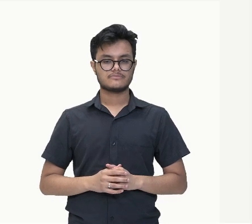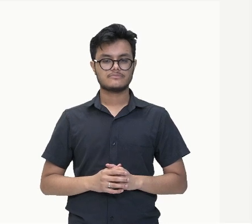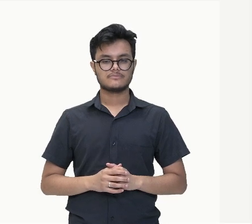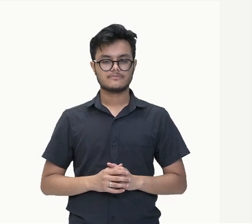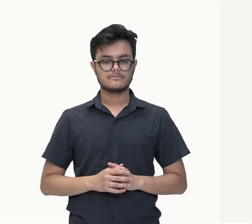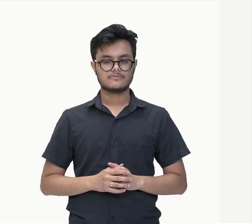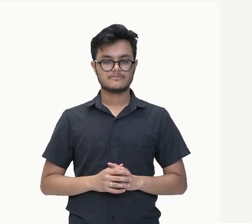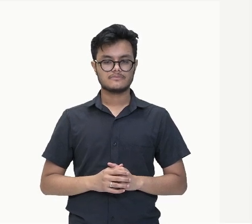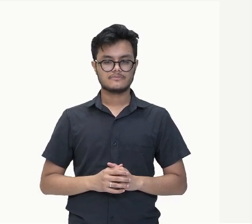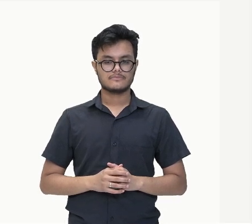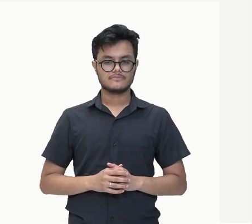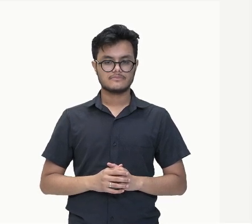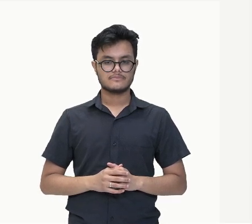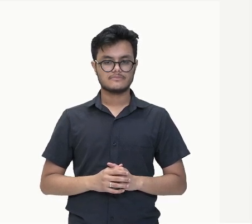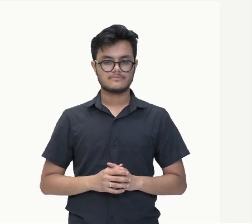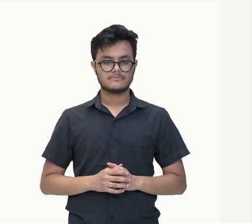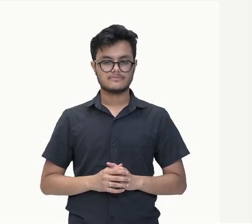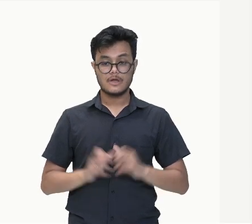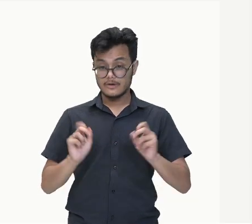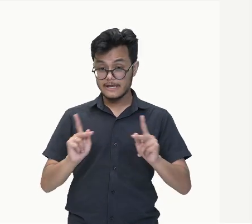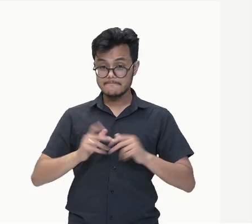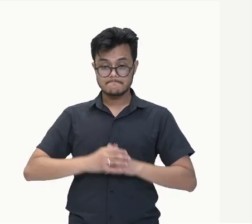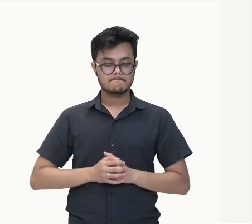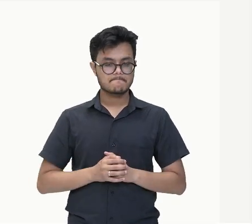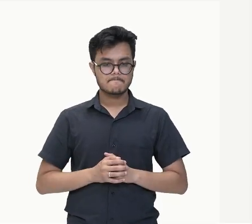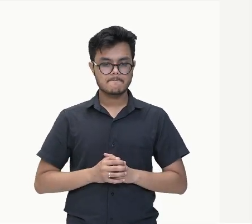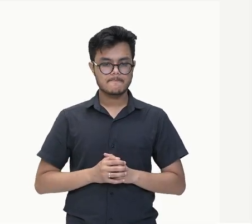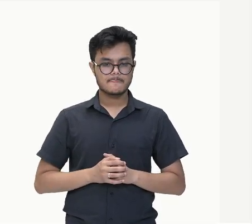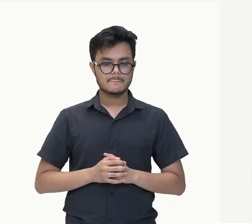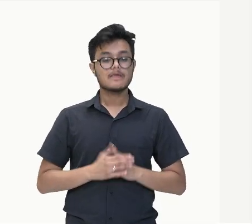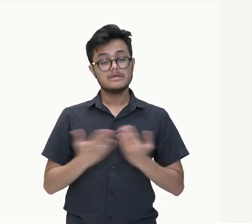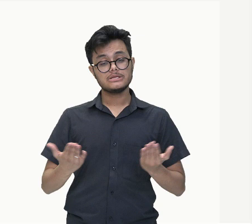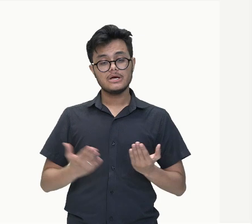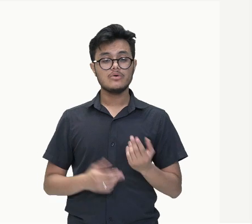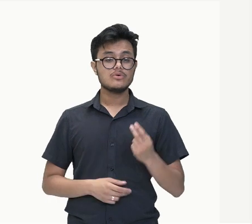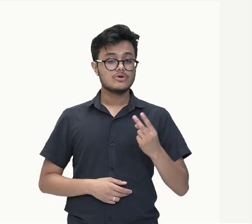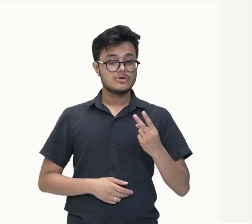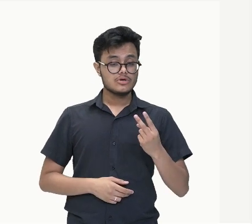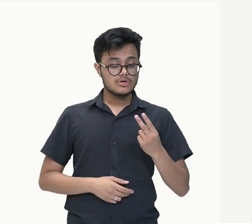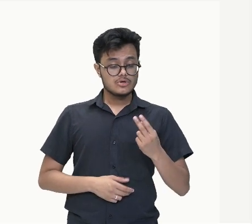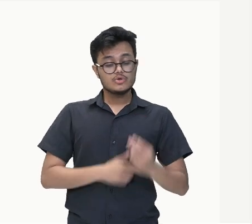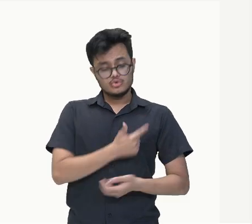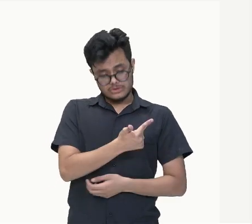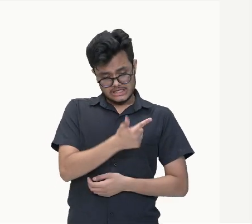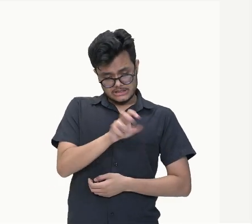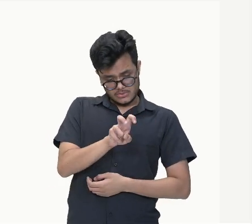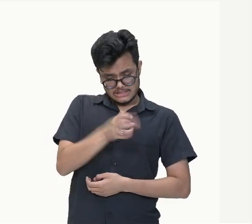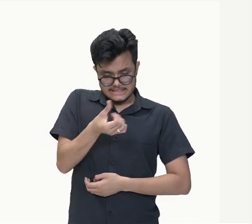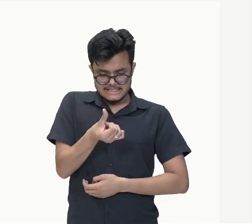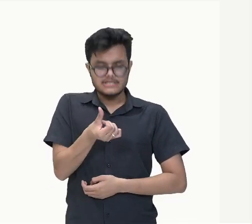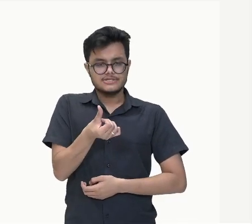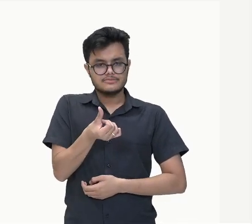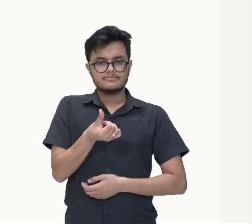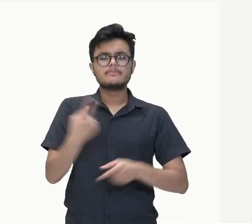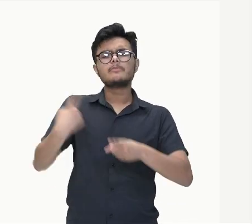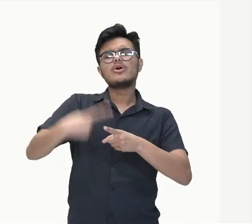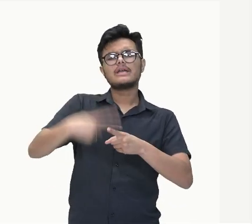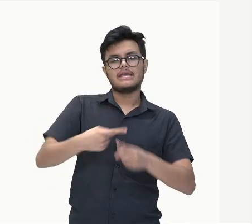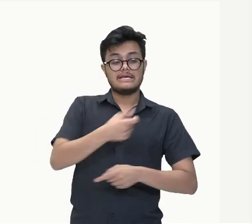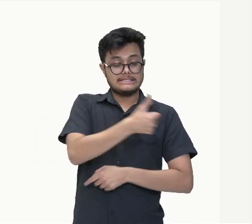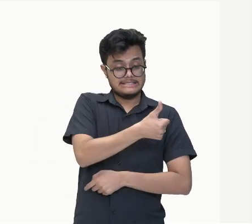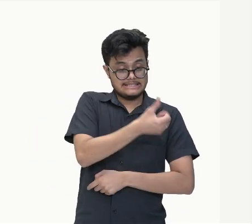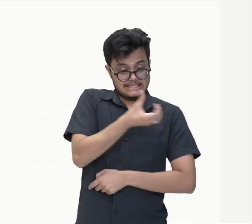dar positivo. Então, aqui é 256, tá? 16 ao quadrado,